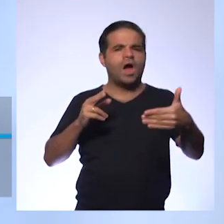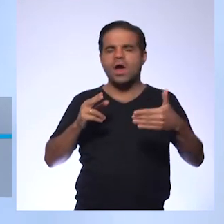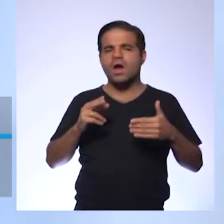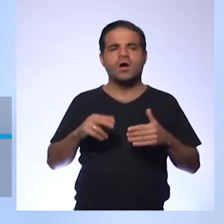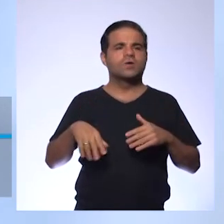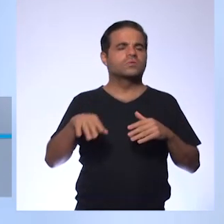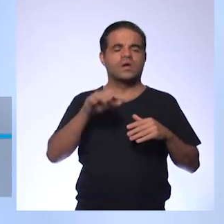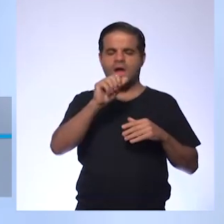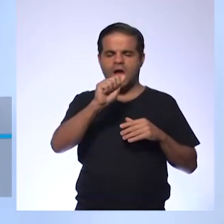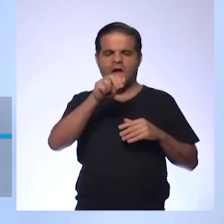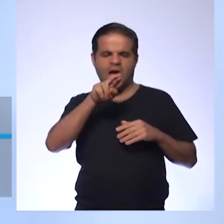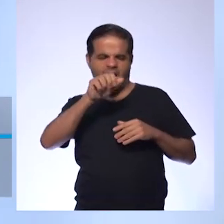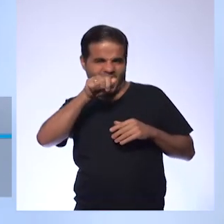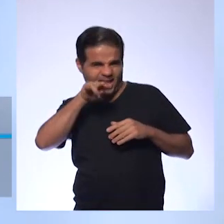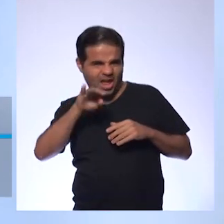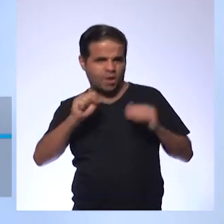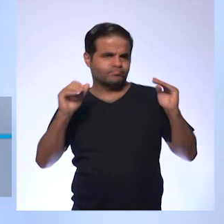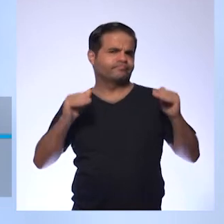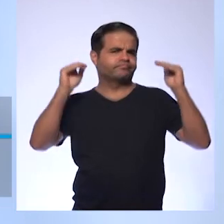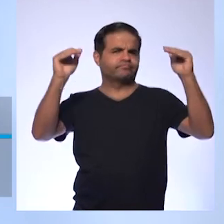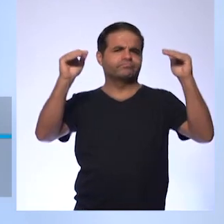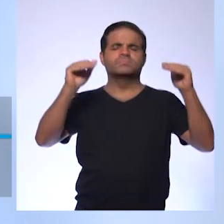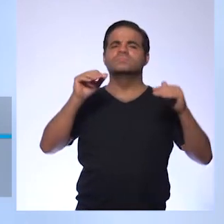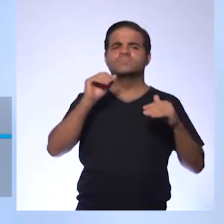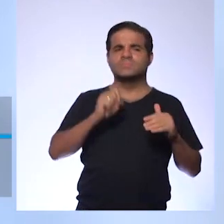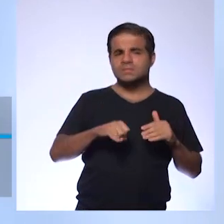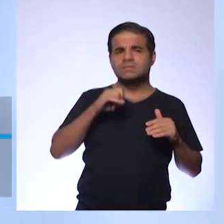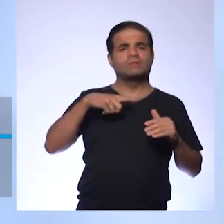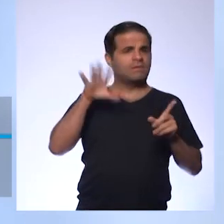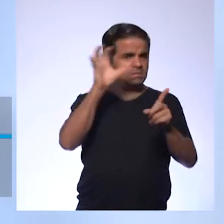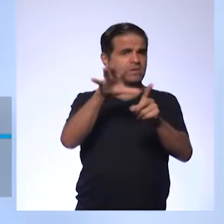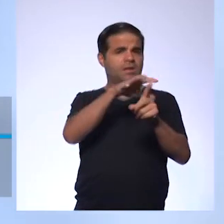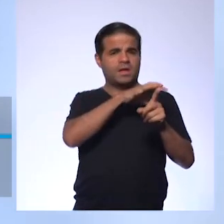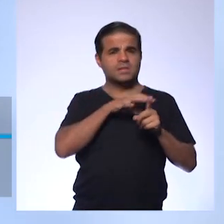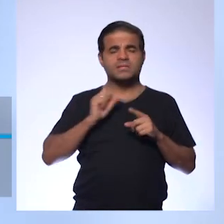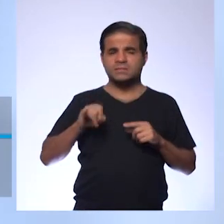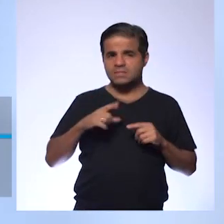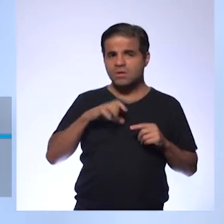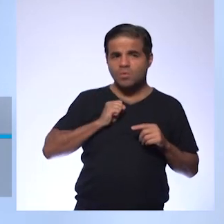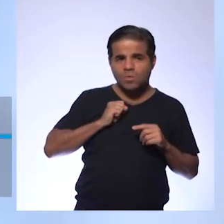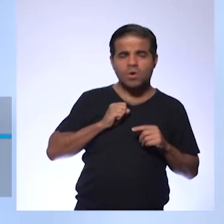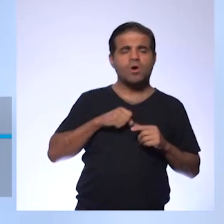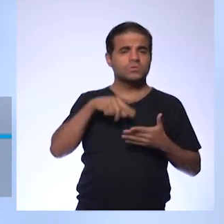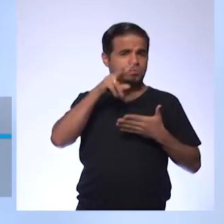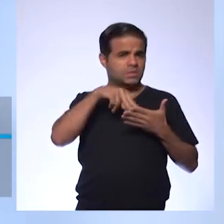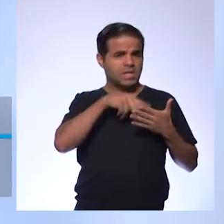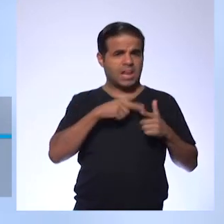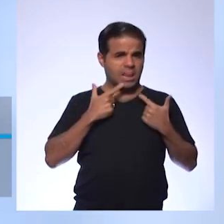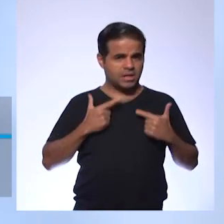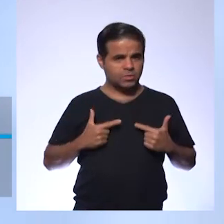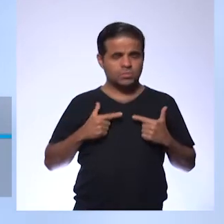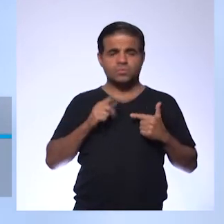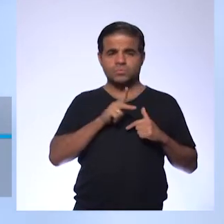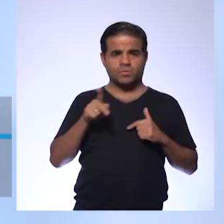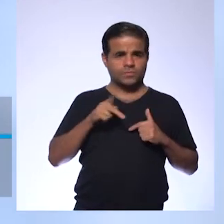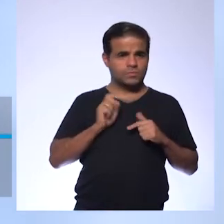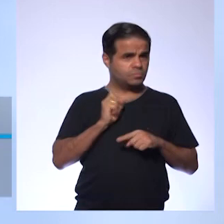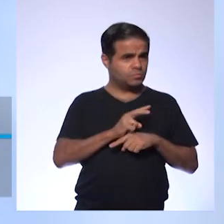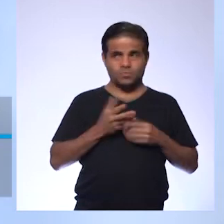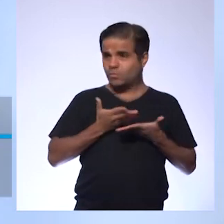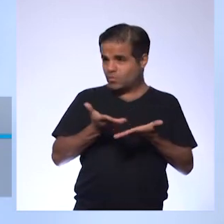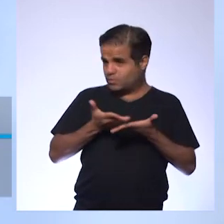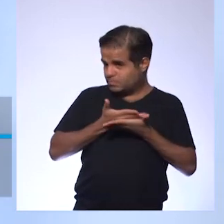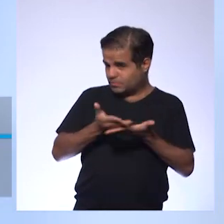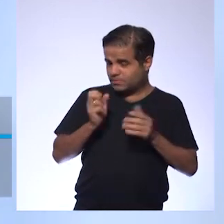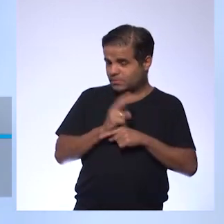os arautos, né, dizem, mas claro que tem influência, porque se eu gosto tanto de literatura, se eu sou hoje professor de vocês, é porque de